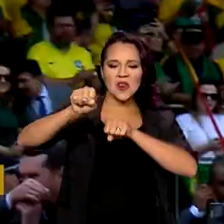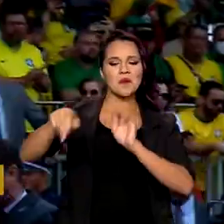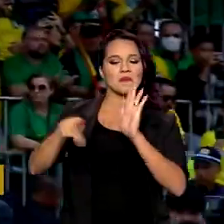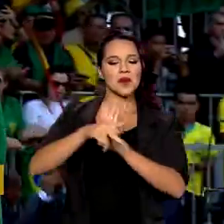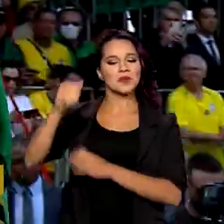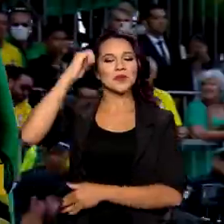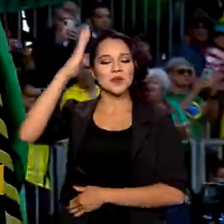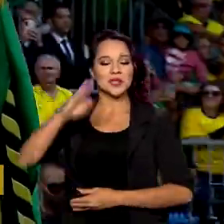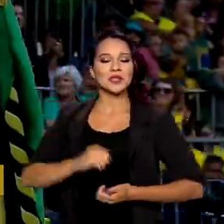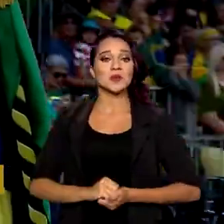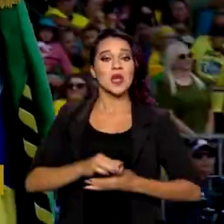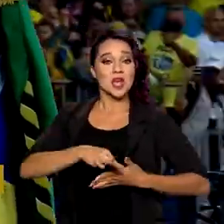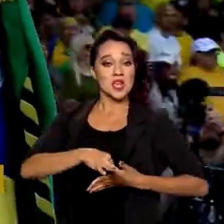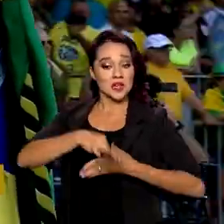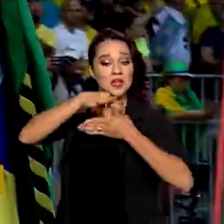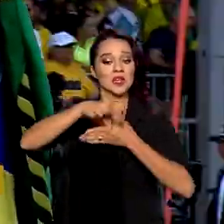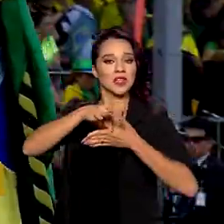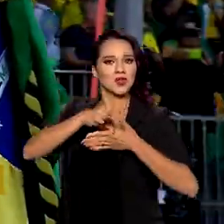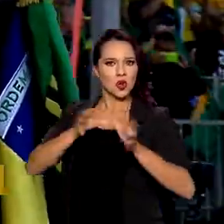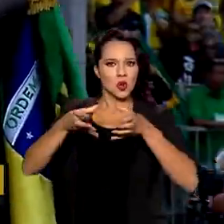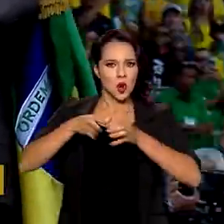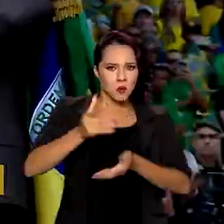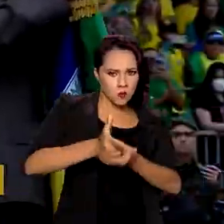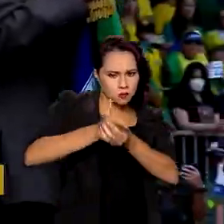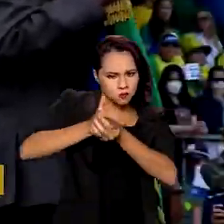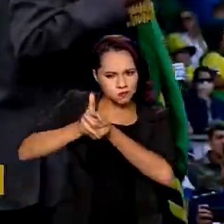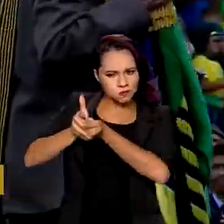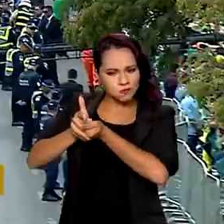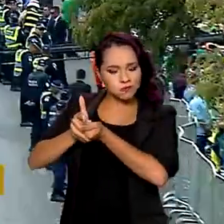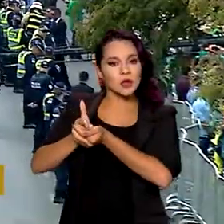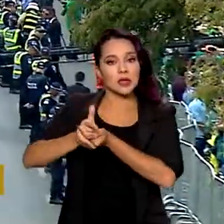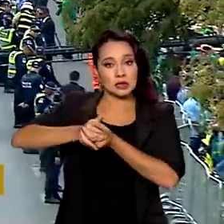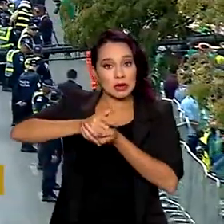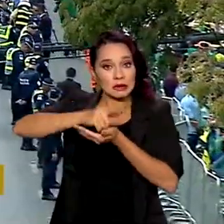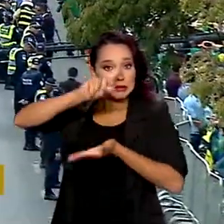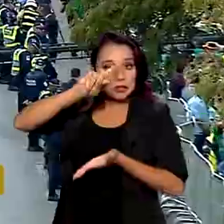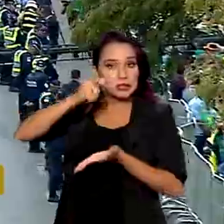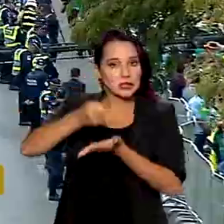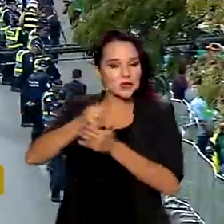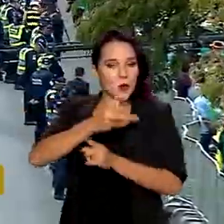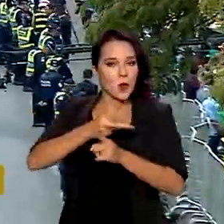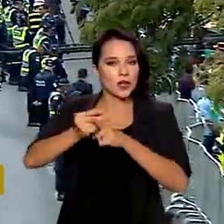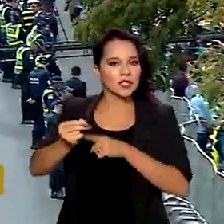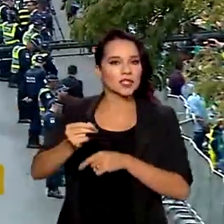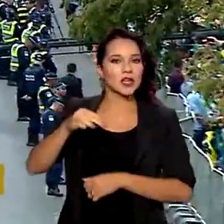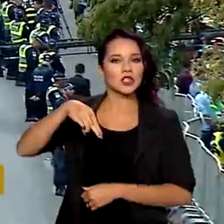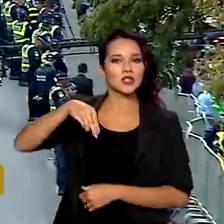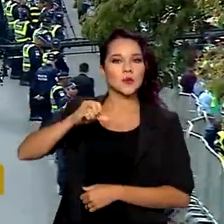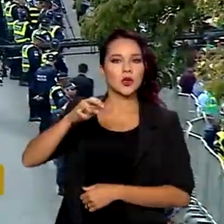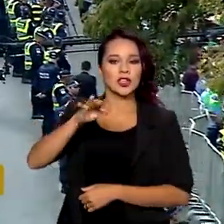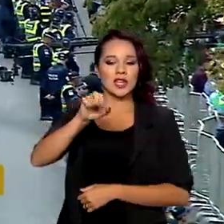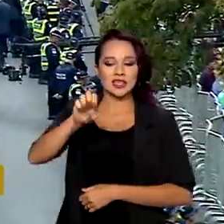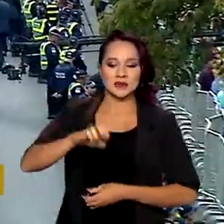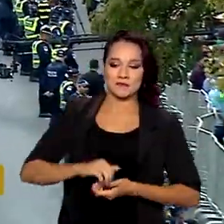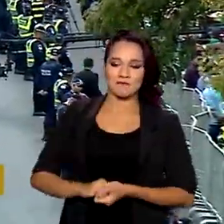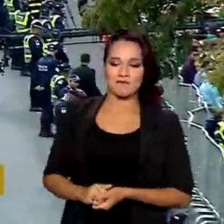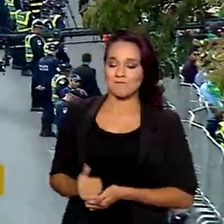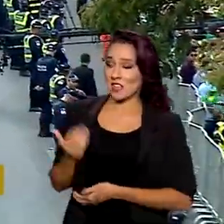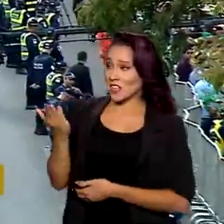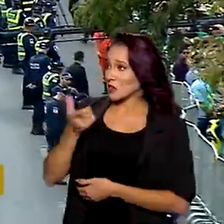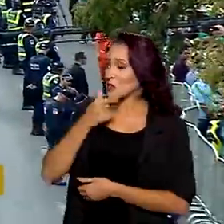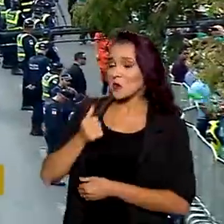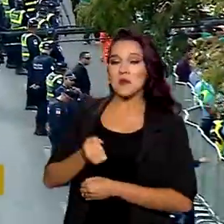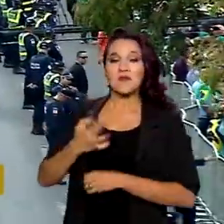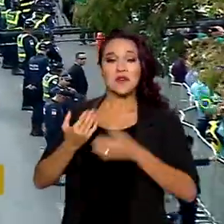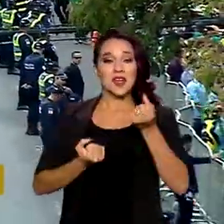nacional que liderou um pelotão de fuzileiros na decisiva conquista. Então a gente pode observar o entusiasmo do coronel Nestor, ele